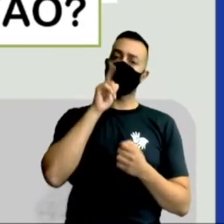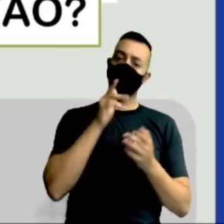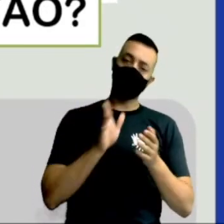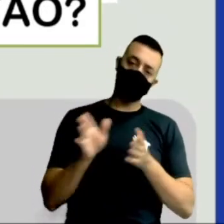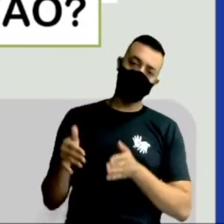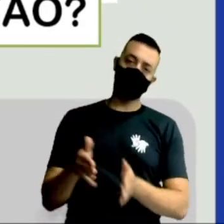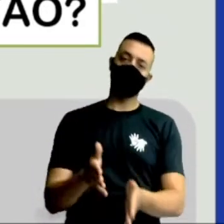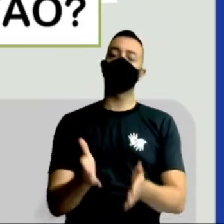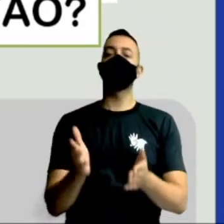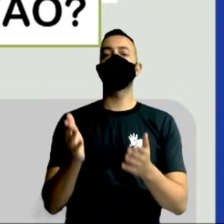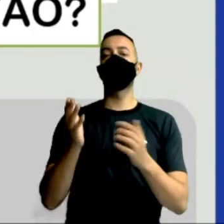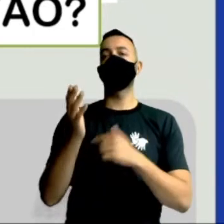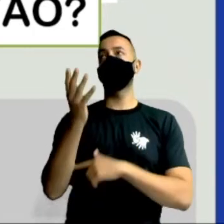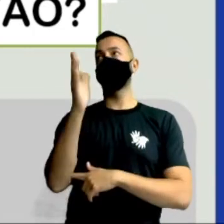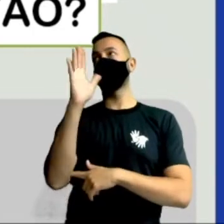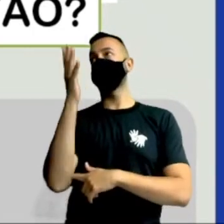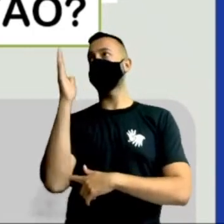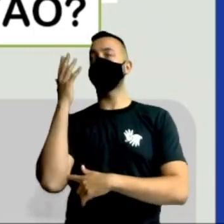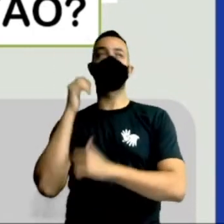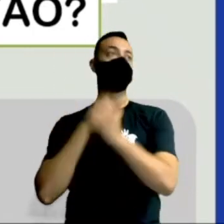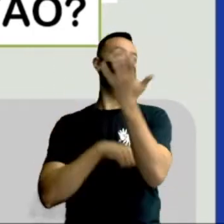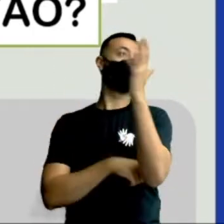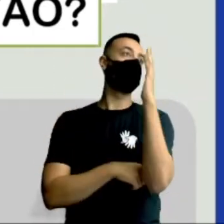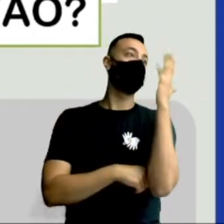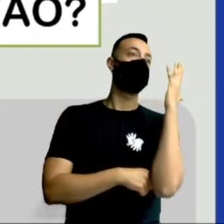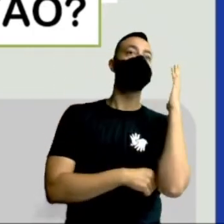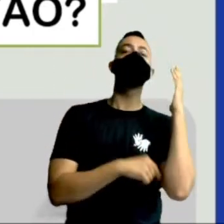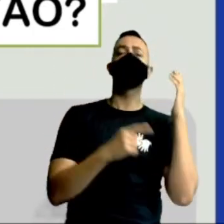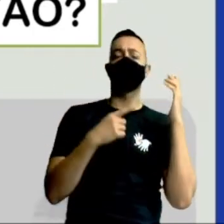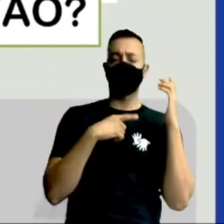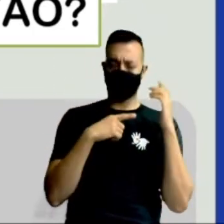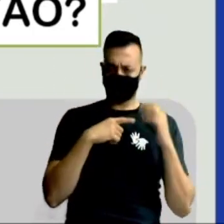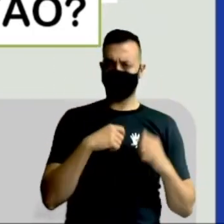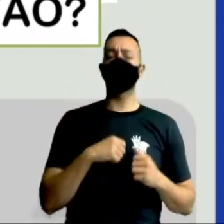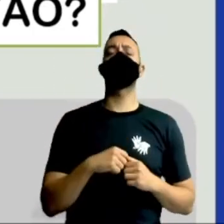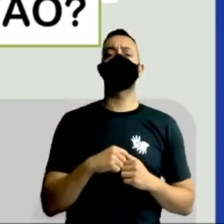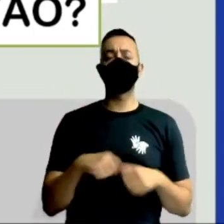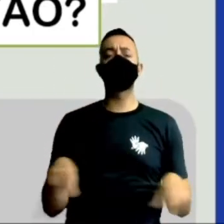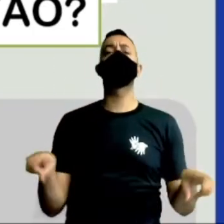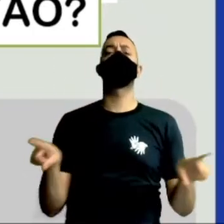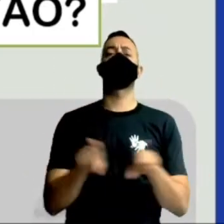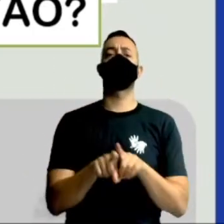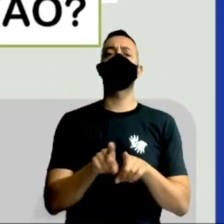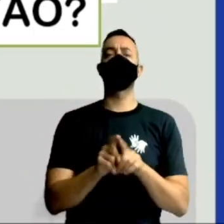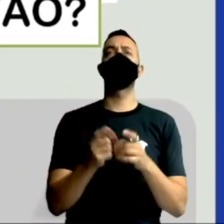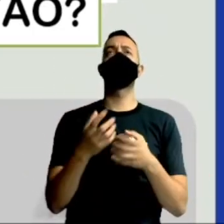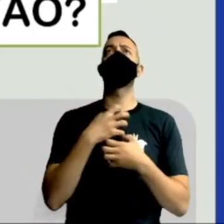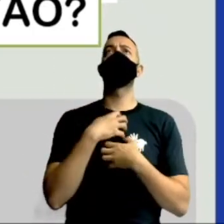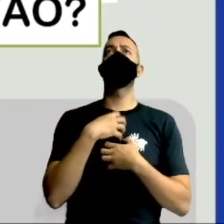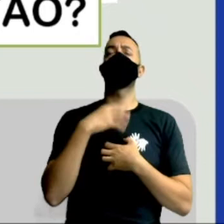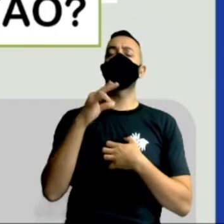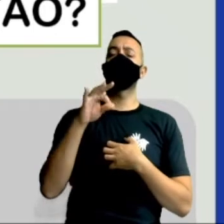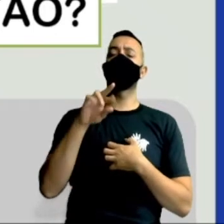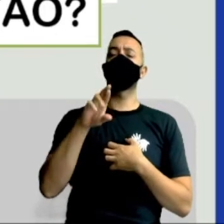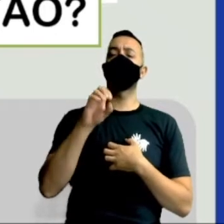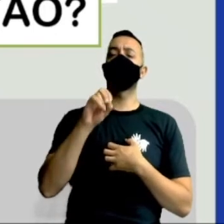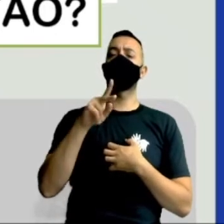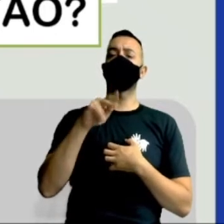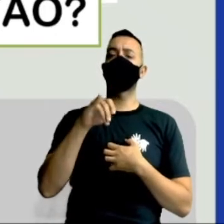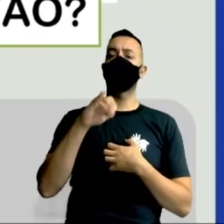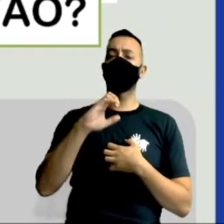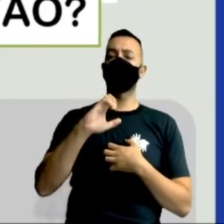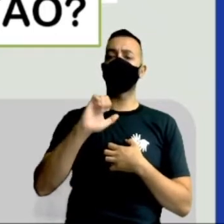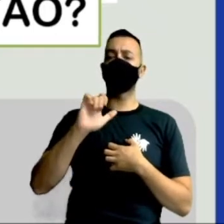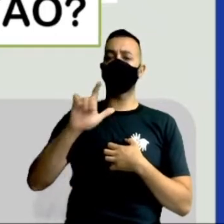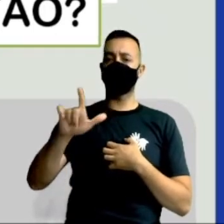rios. A vegetação é a Mata Atlântica e o clima é tropical. É uma região